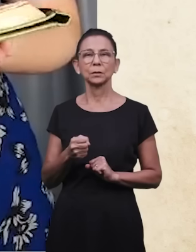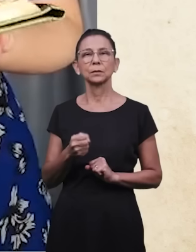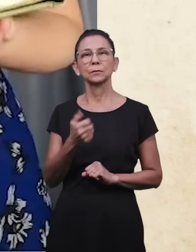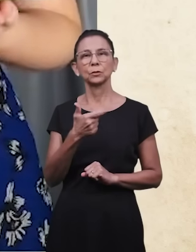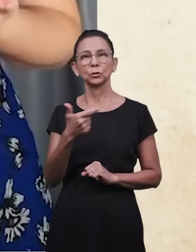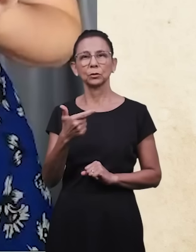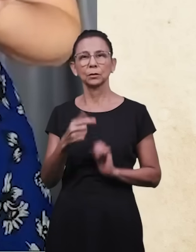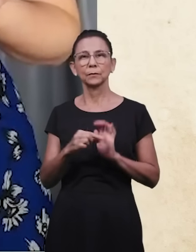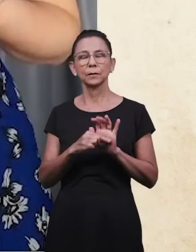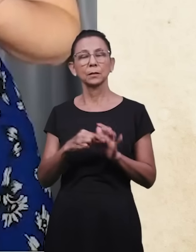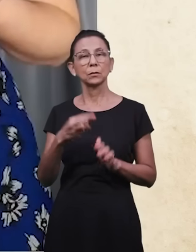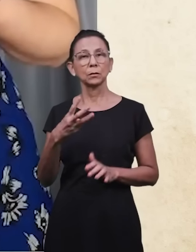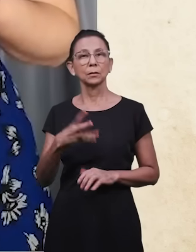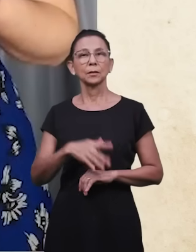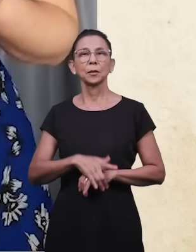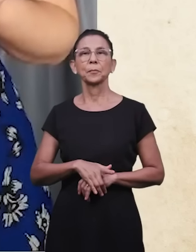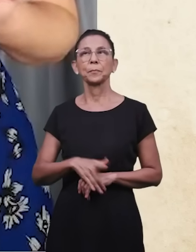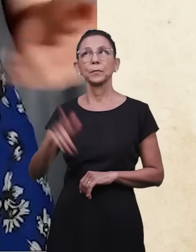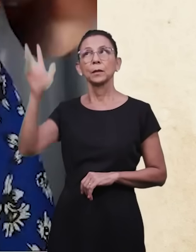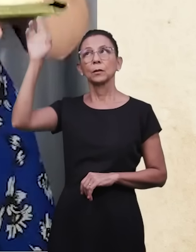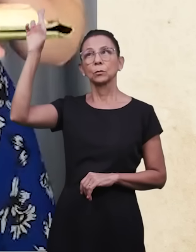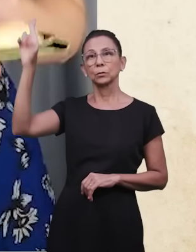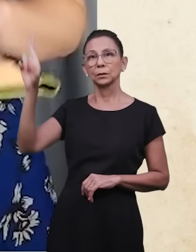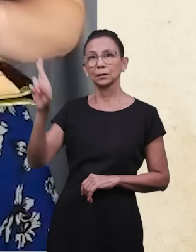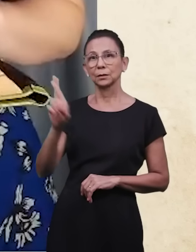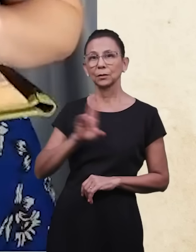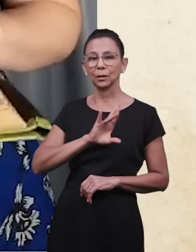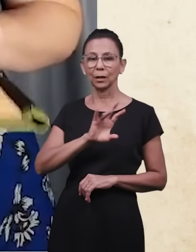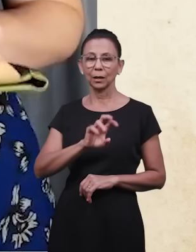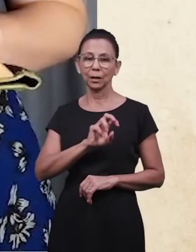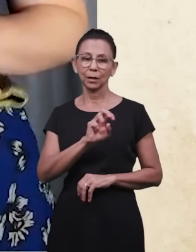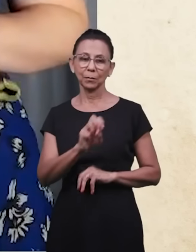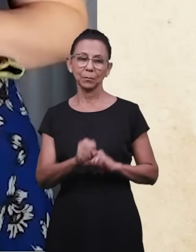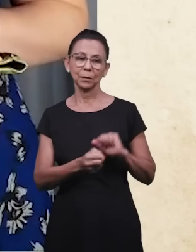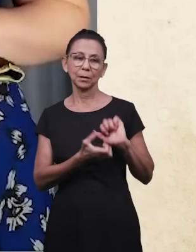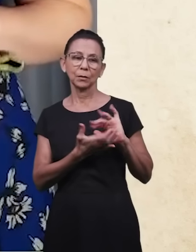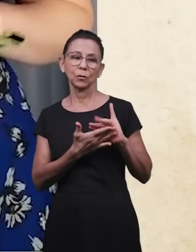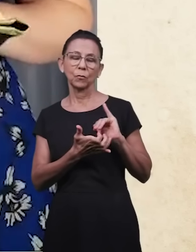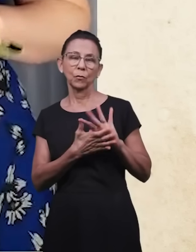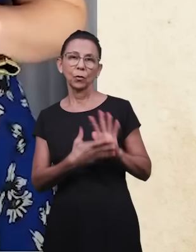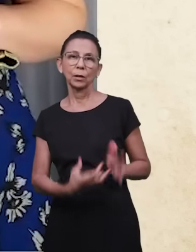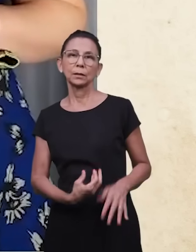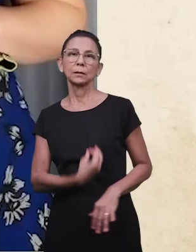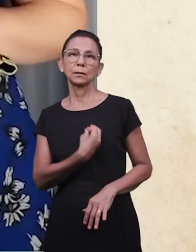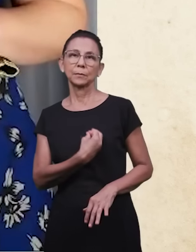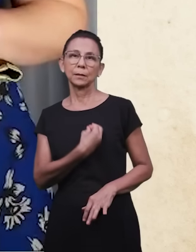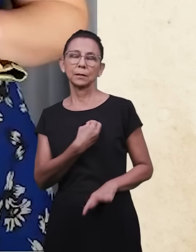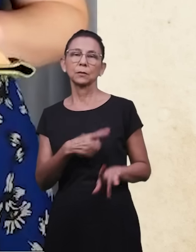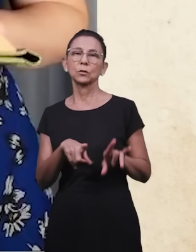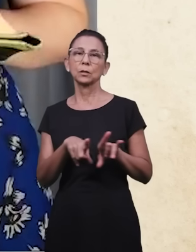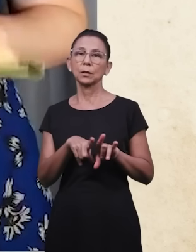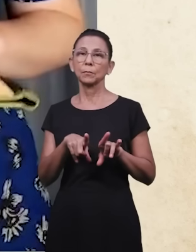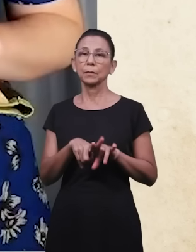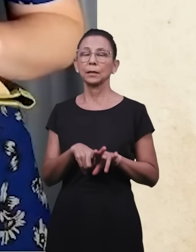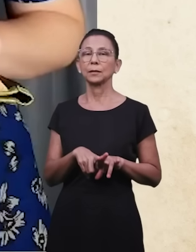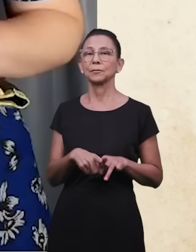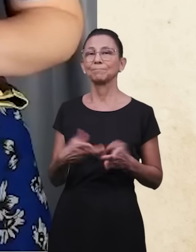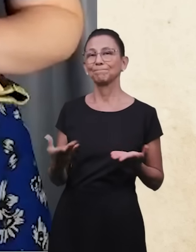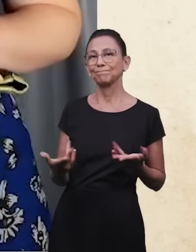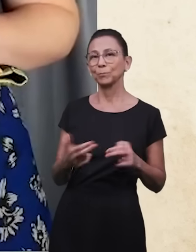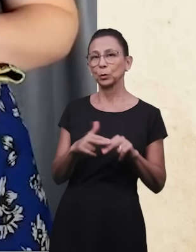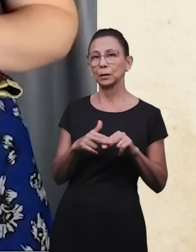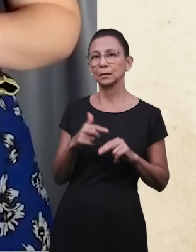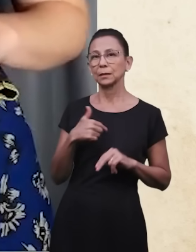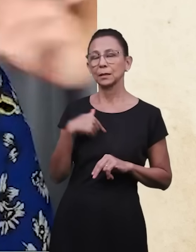ali em Salmos 22:3, o Senhor habita entre os louvores, e através do louvor eu tive a minha